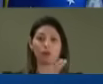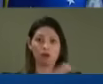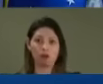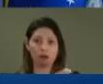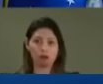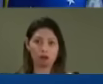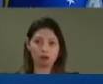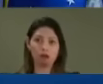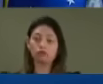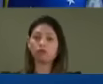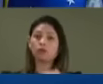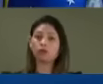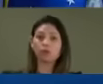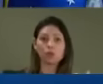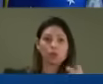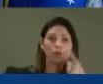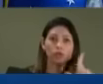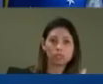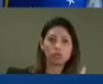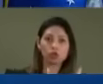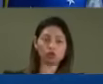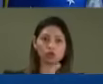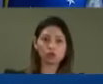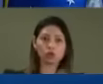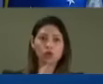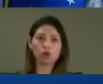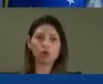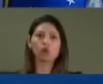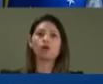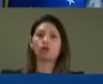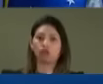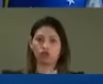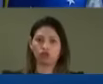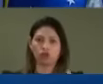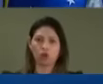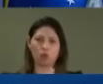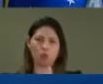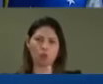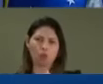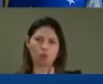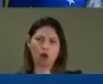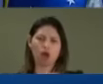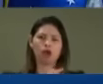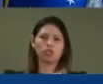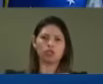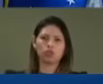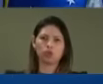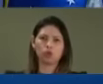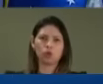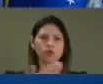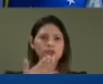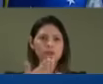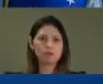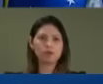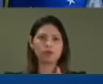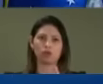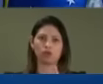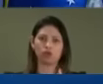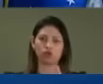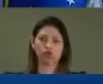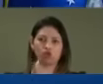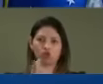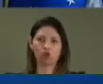Federal conseguiu obter lucro líquido de quase 12 bilhões de reais, um crescimento